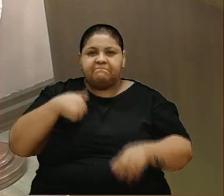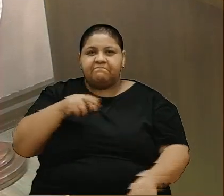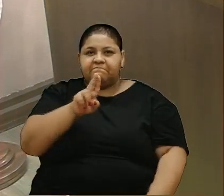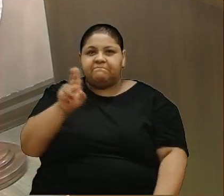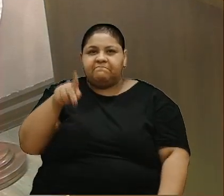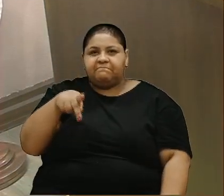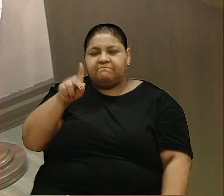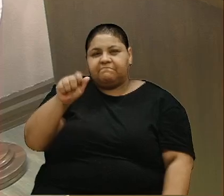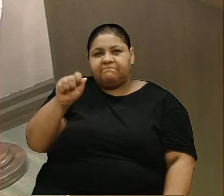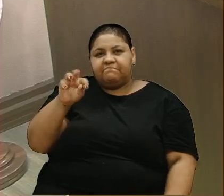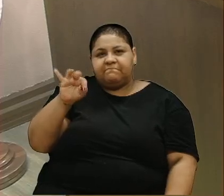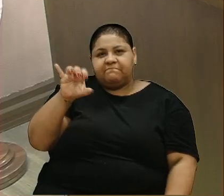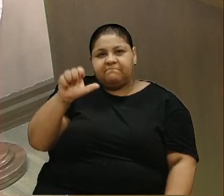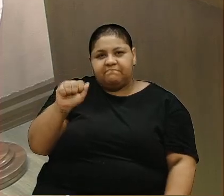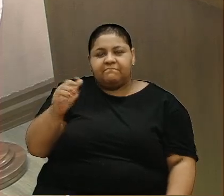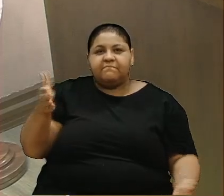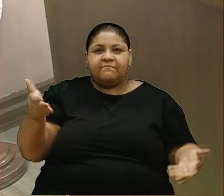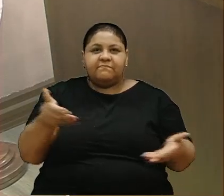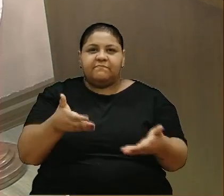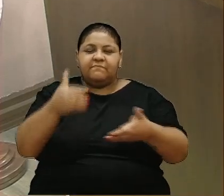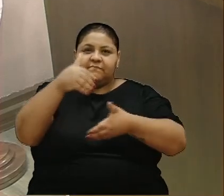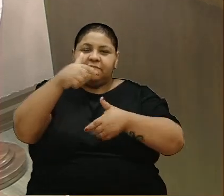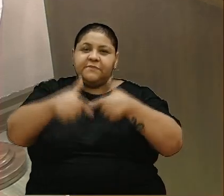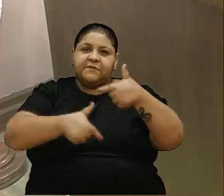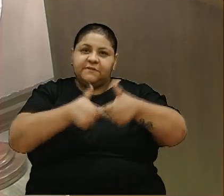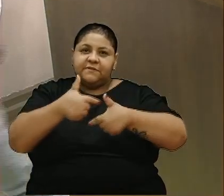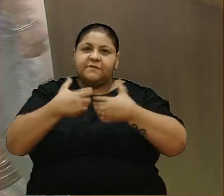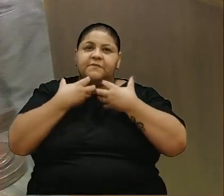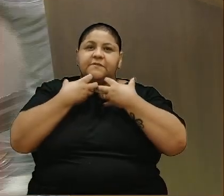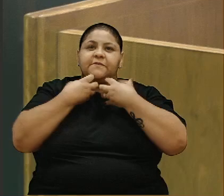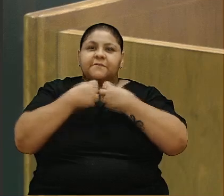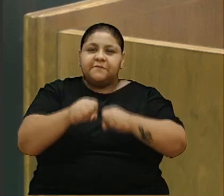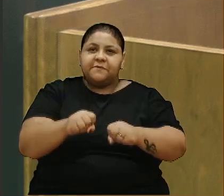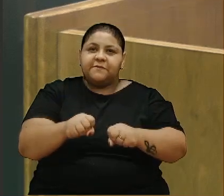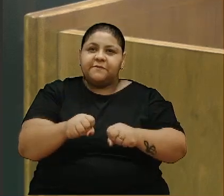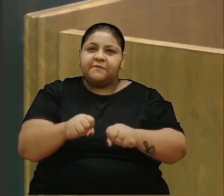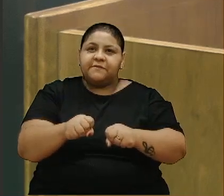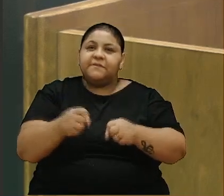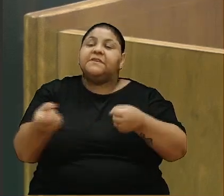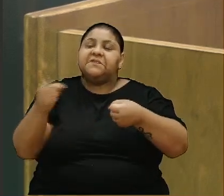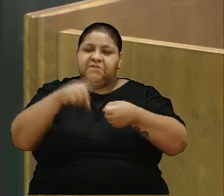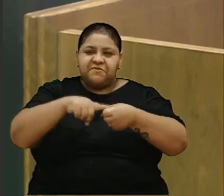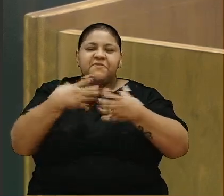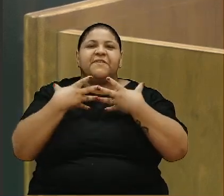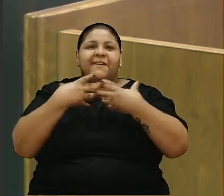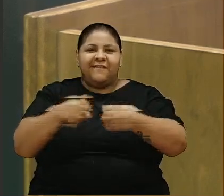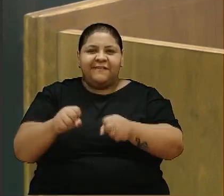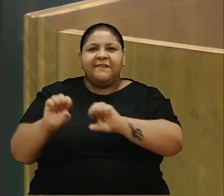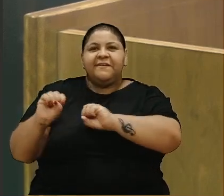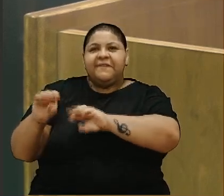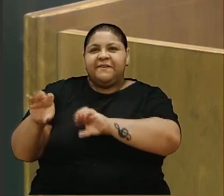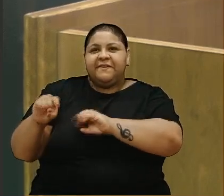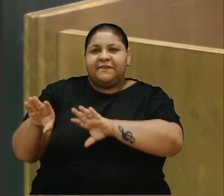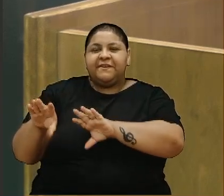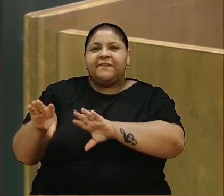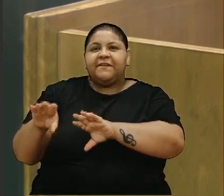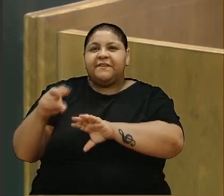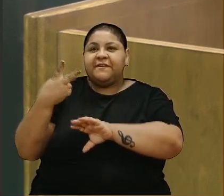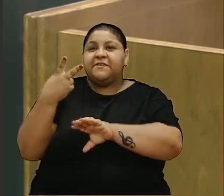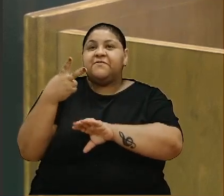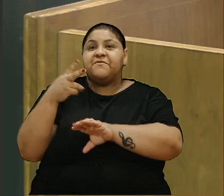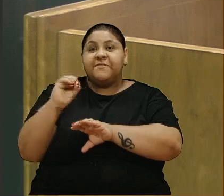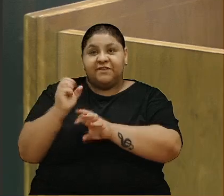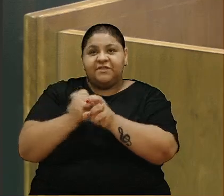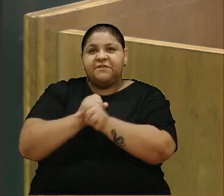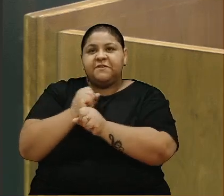Kátia Sonalho. Eu estou na Secretaria, de volta à Secretaria de Educação, né, há exatos 20